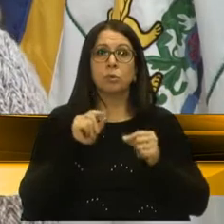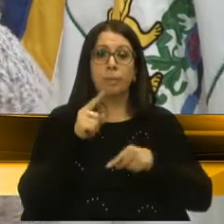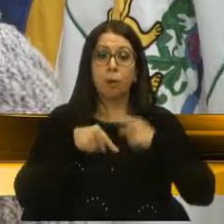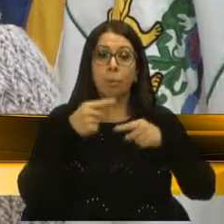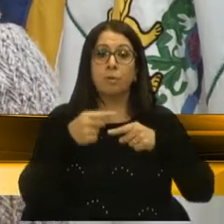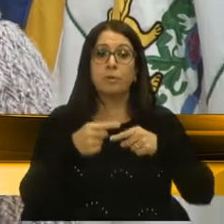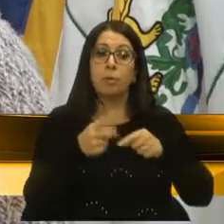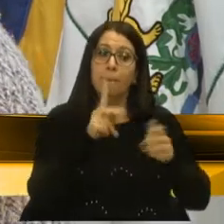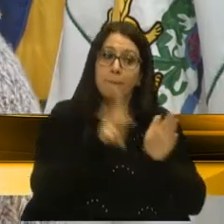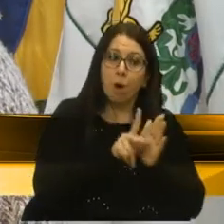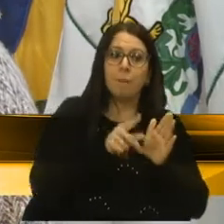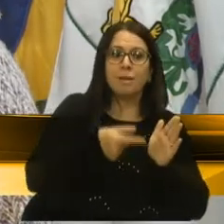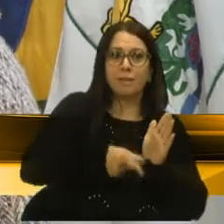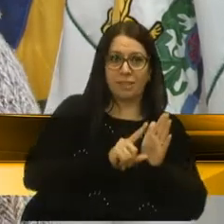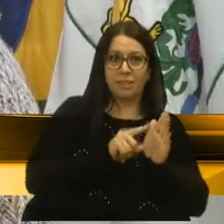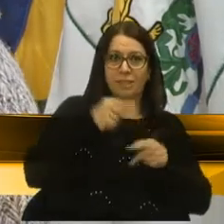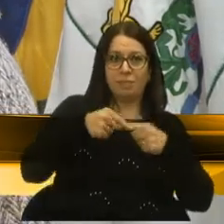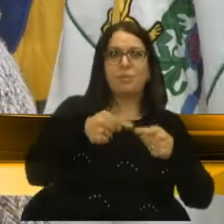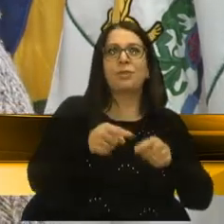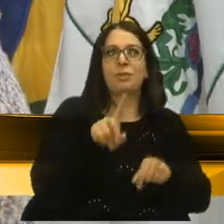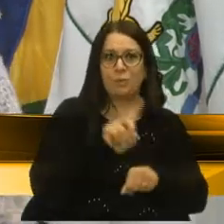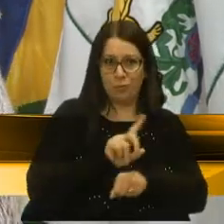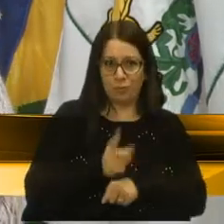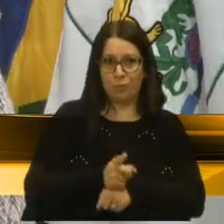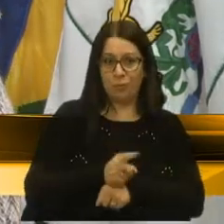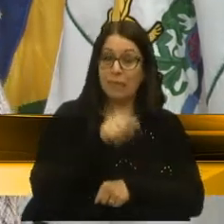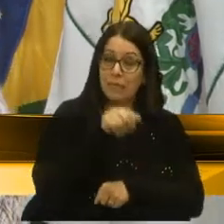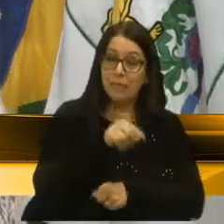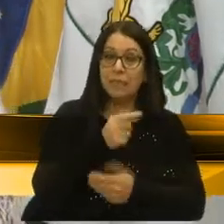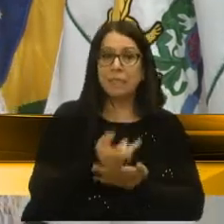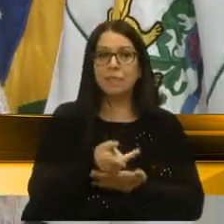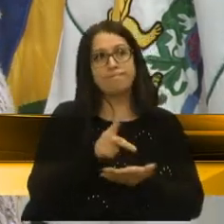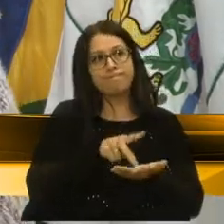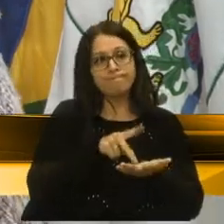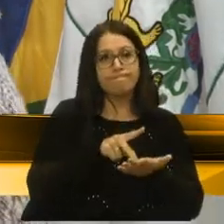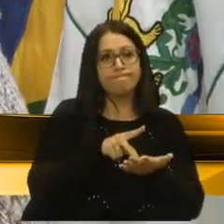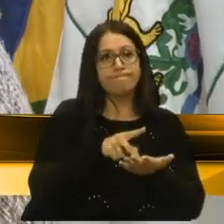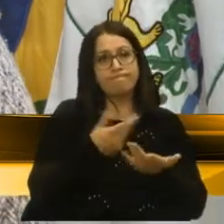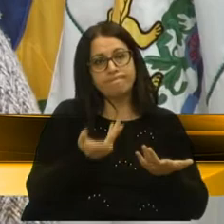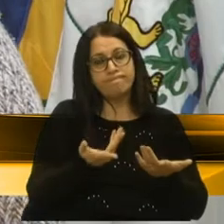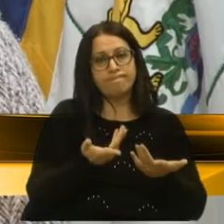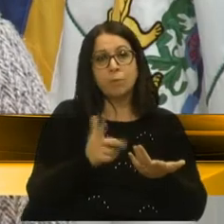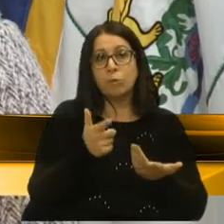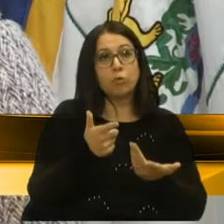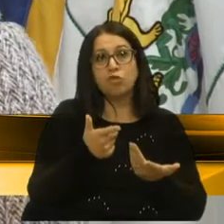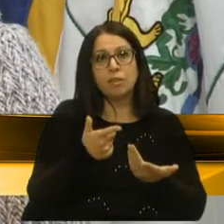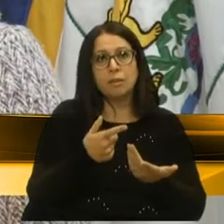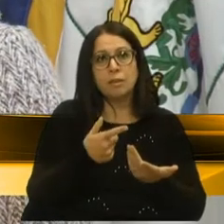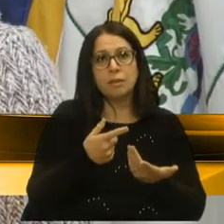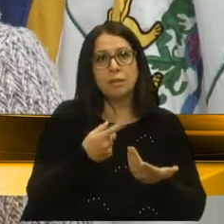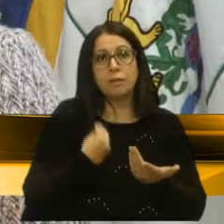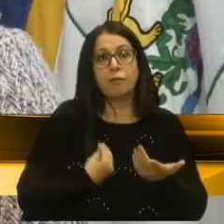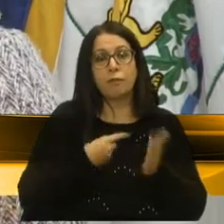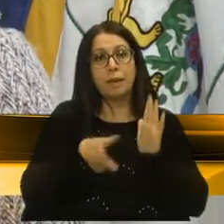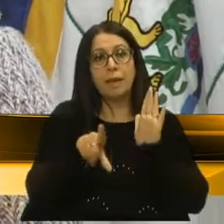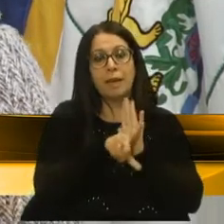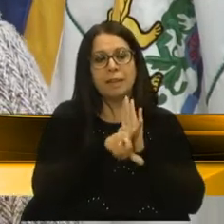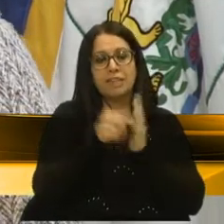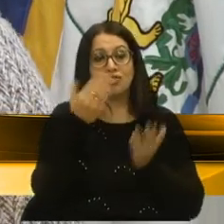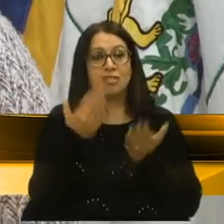prorrogação da prorrogação, que, na verdade, essa figura não existiria pela lei de